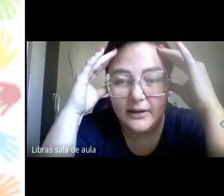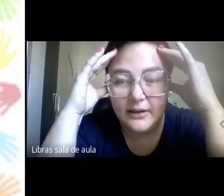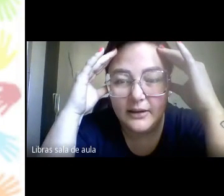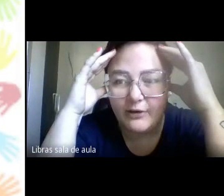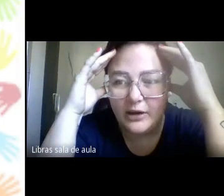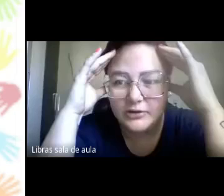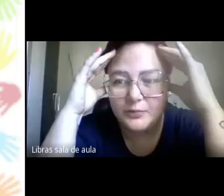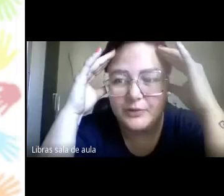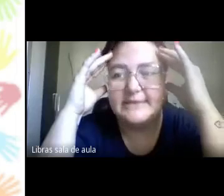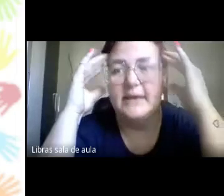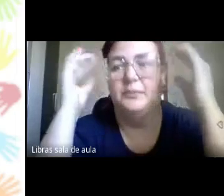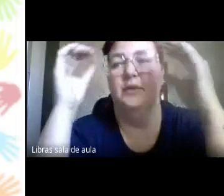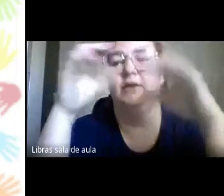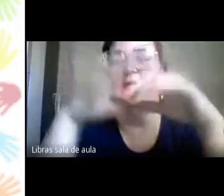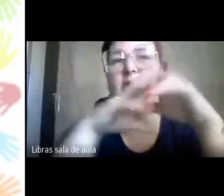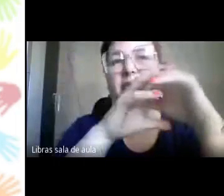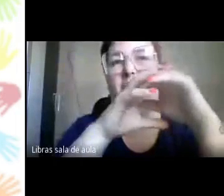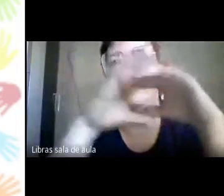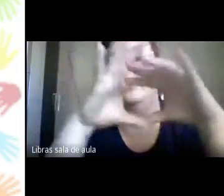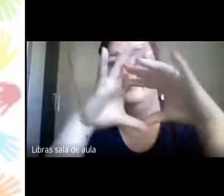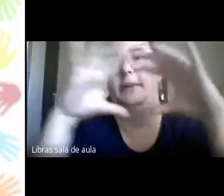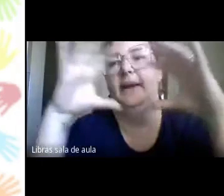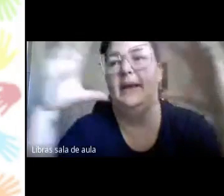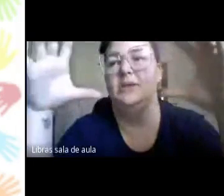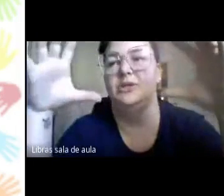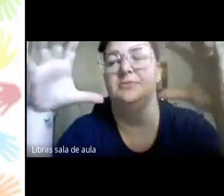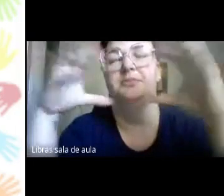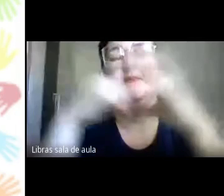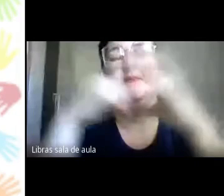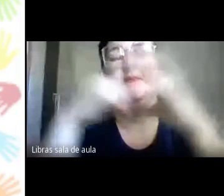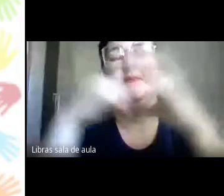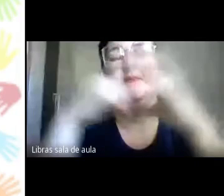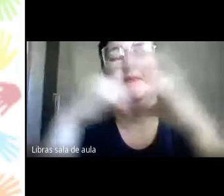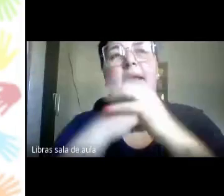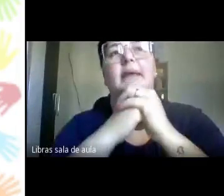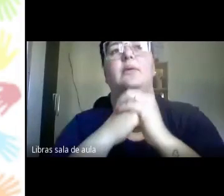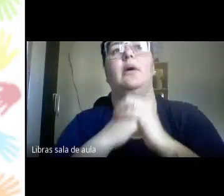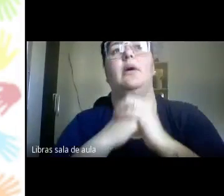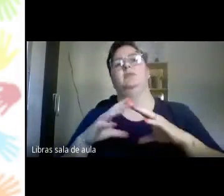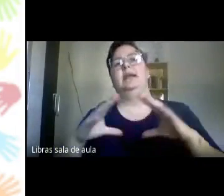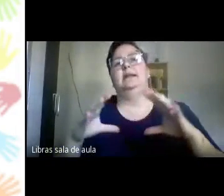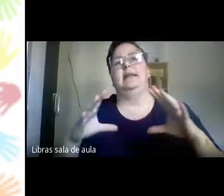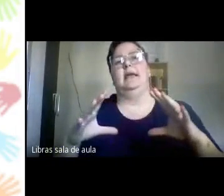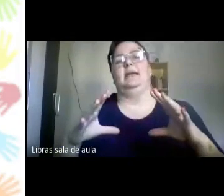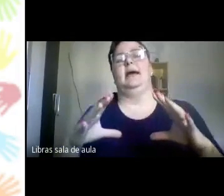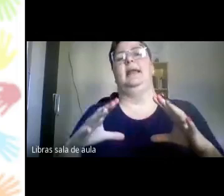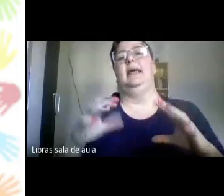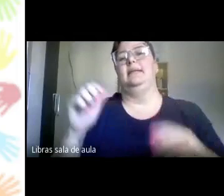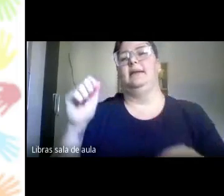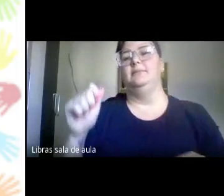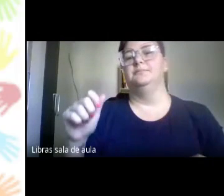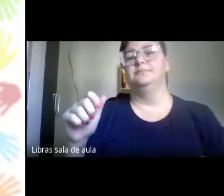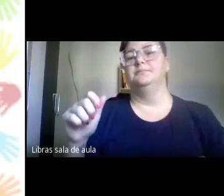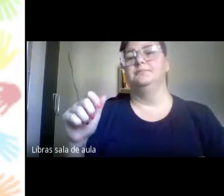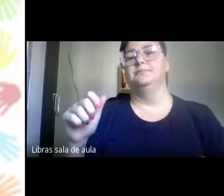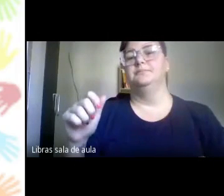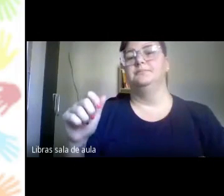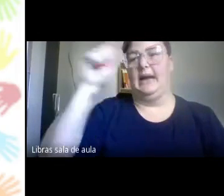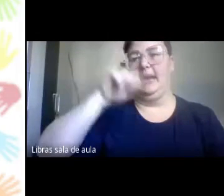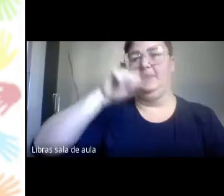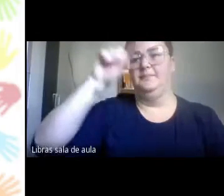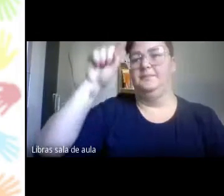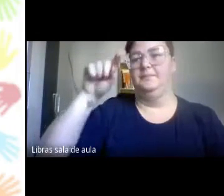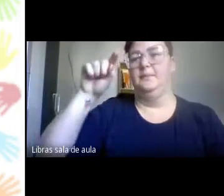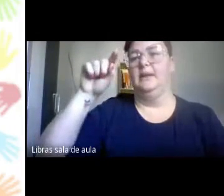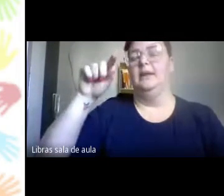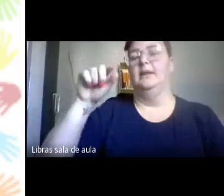não tenho foto, por exemplo, eu tenho o alfabeto na parede e o alfabeto, ele tem a letra